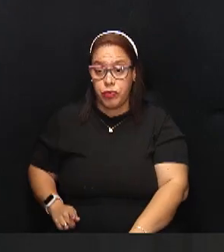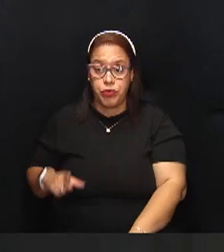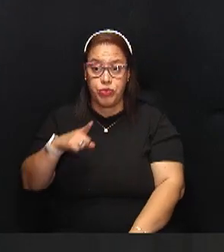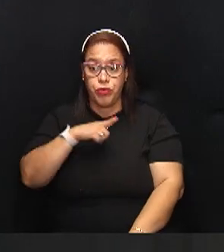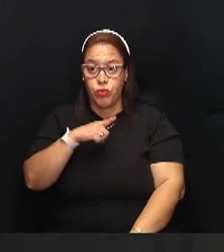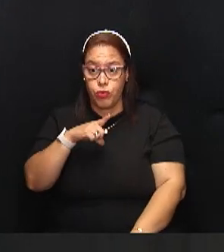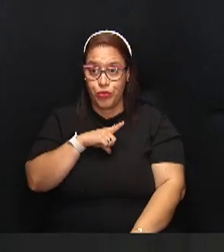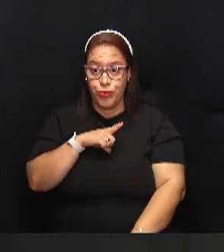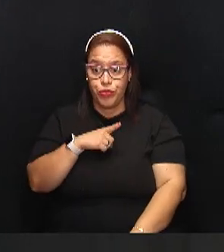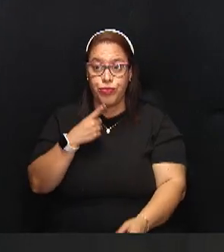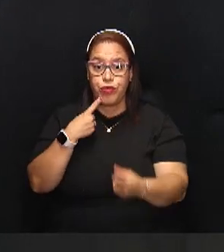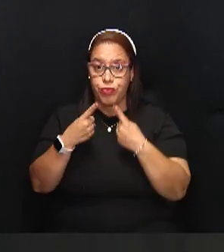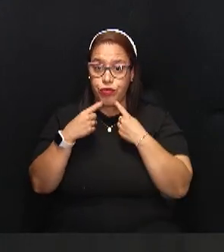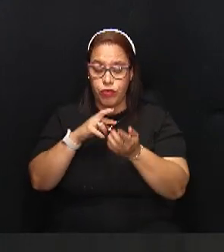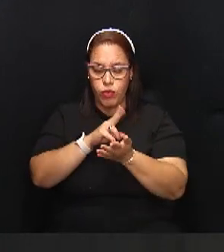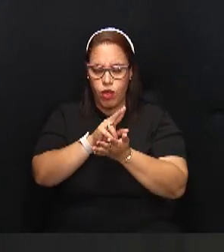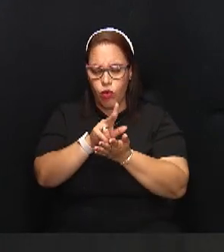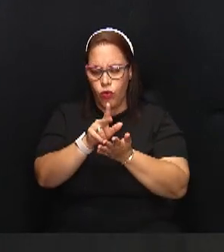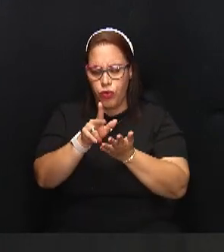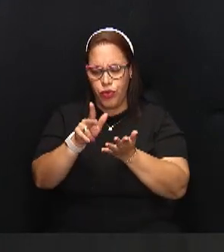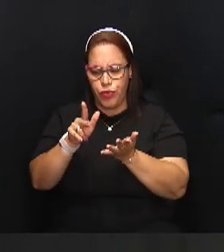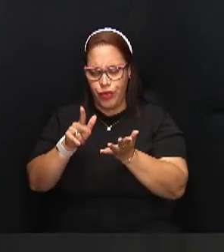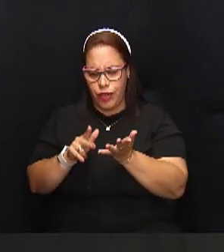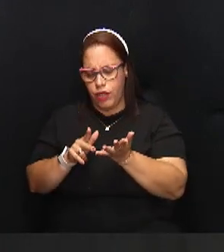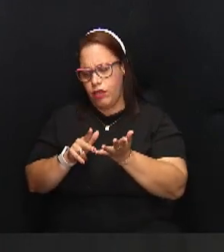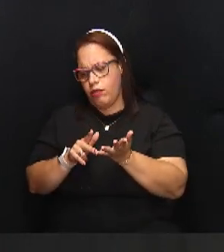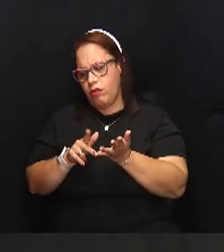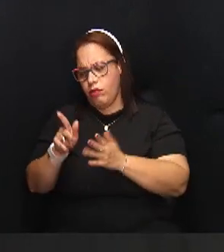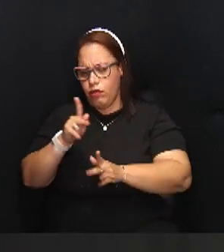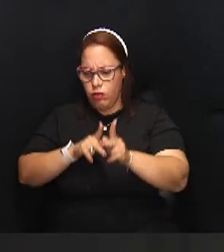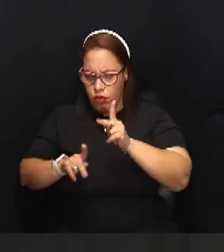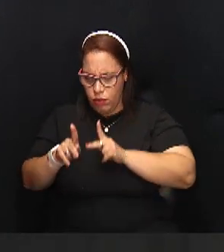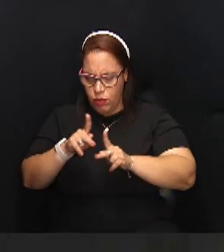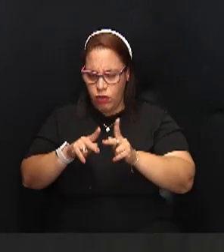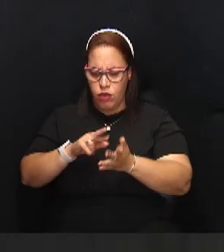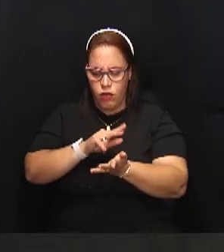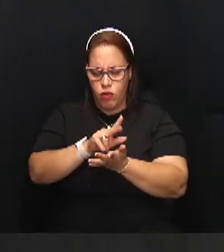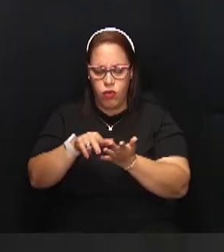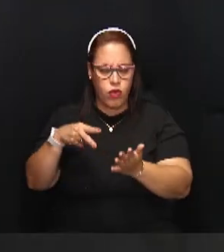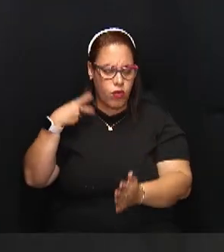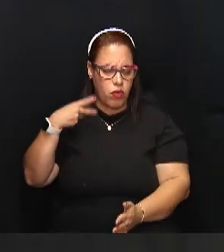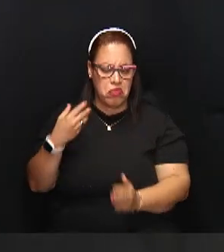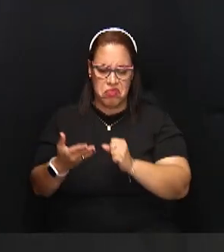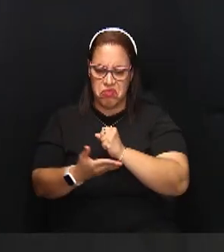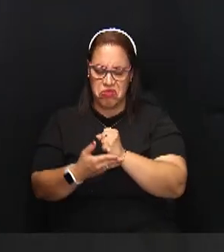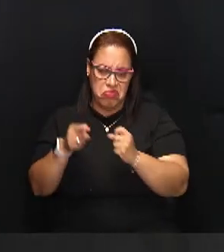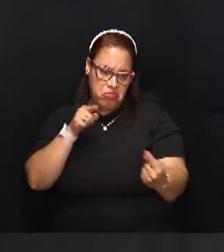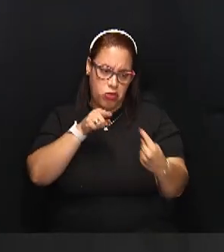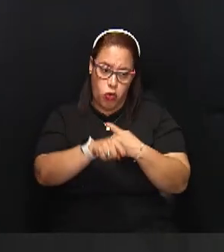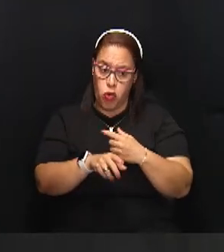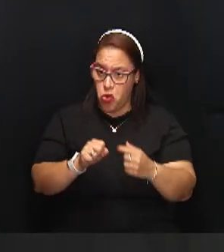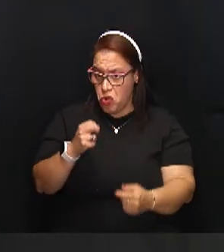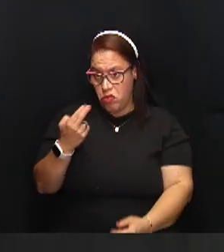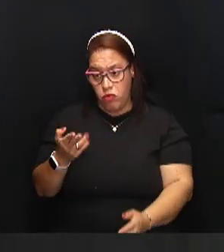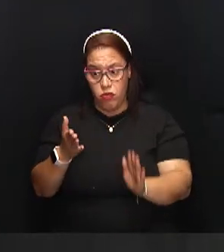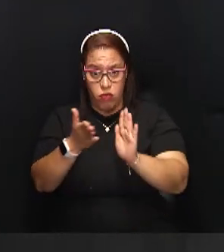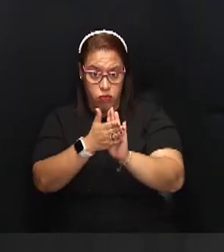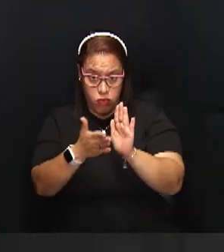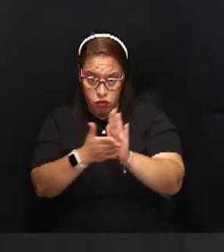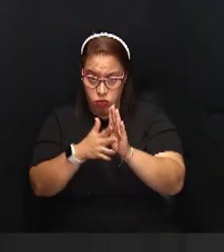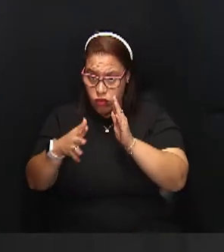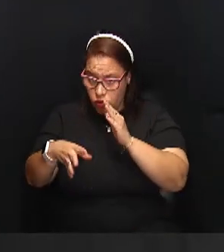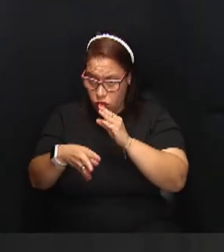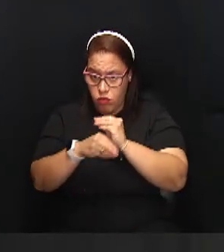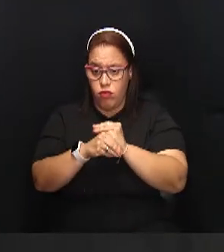diálogo, né, com vários segmentos da população, com vários vereadores, seja da base, seja da oposição, para que apresentássemos